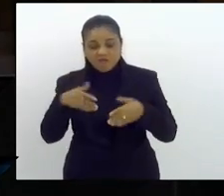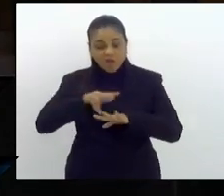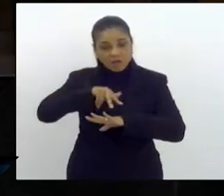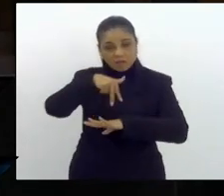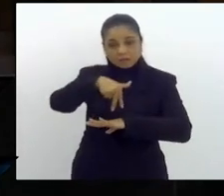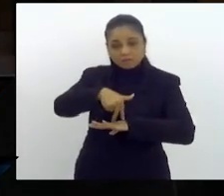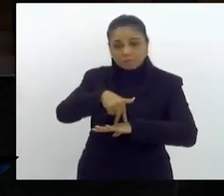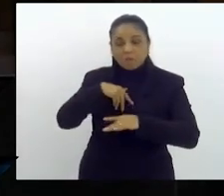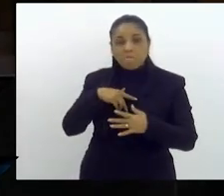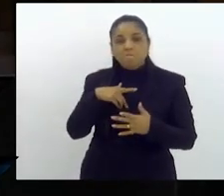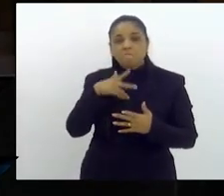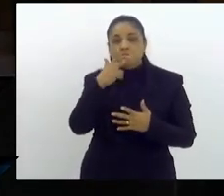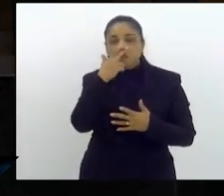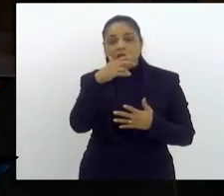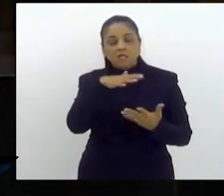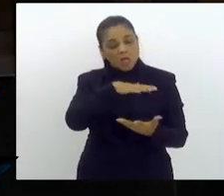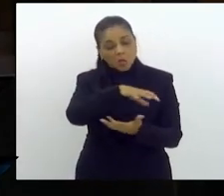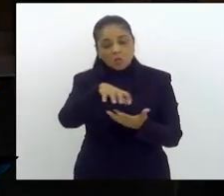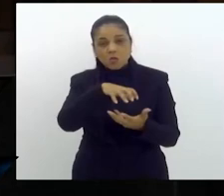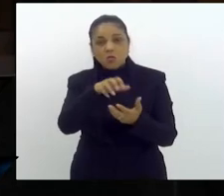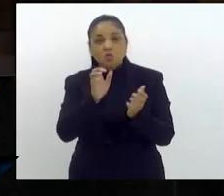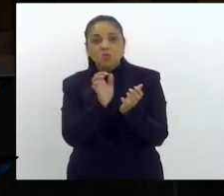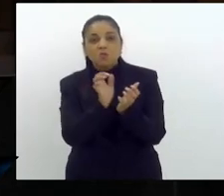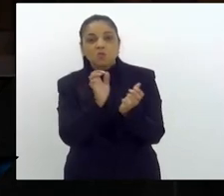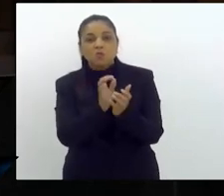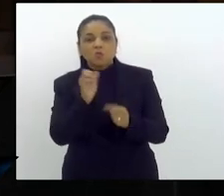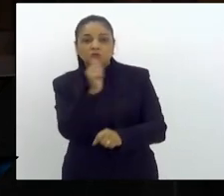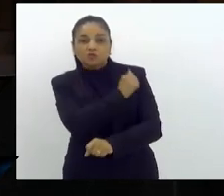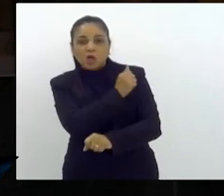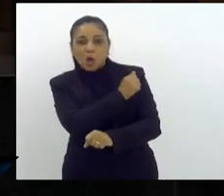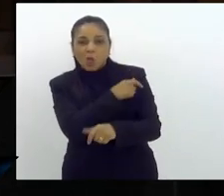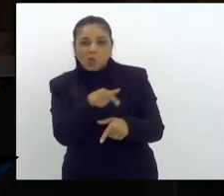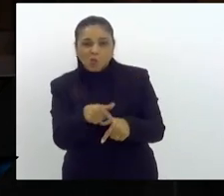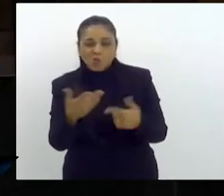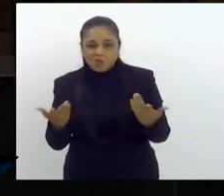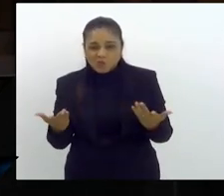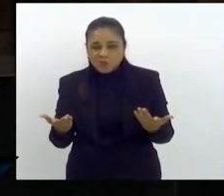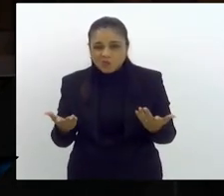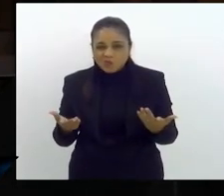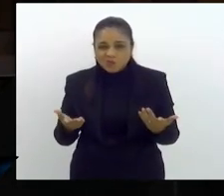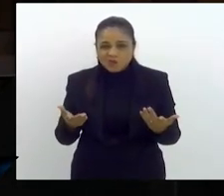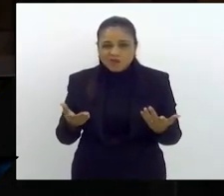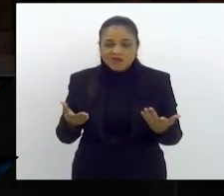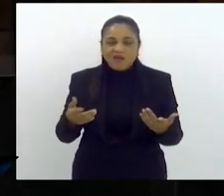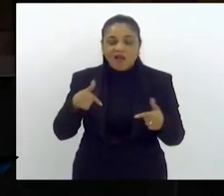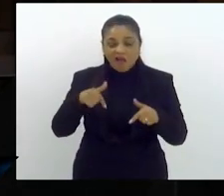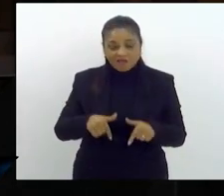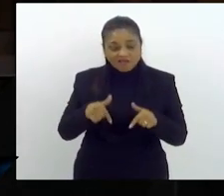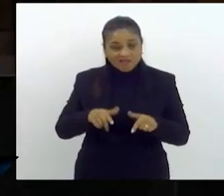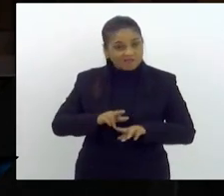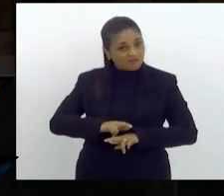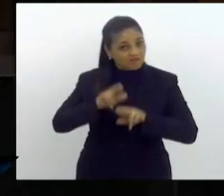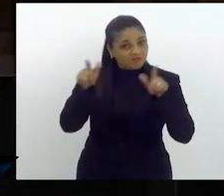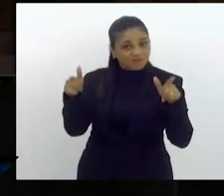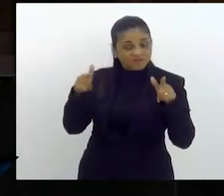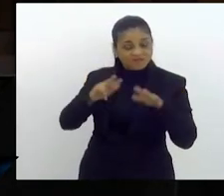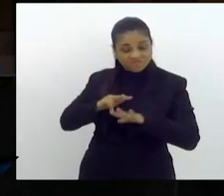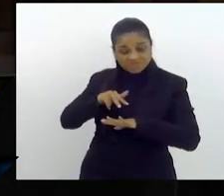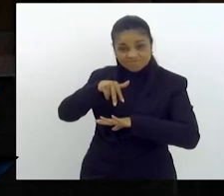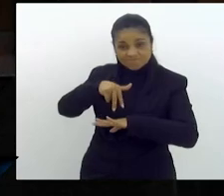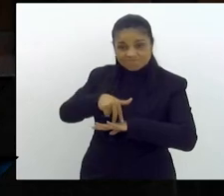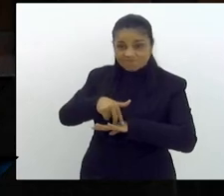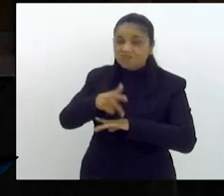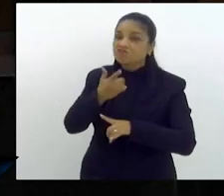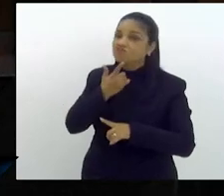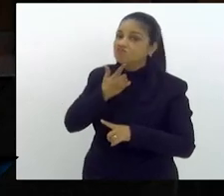estudantil e disputa de base mas a gente aqui tem uma vocação e um desejo que vai além de